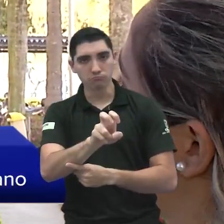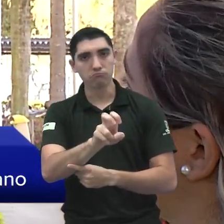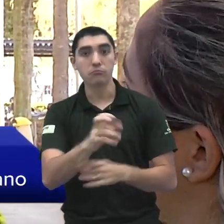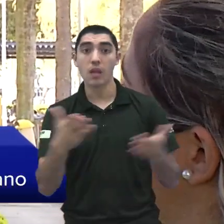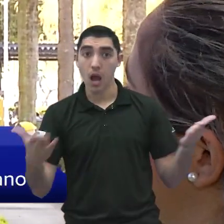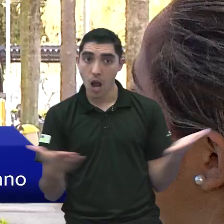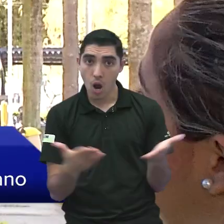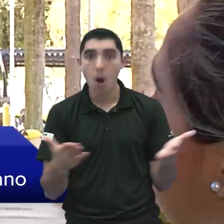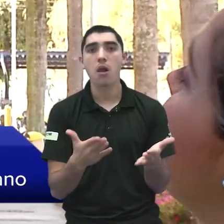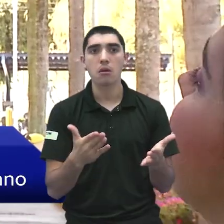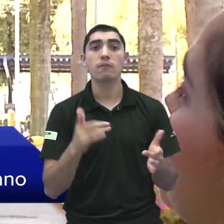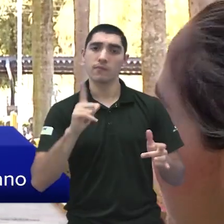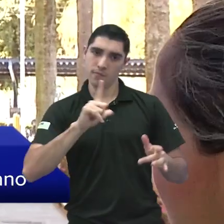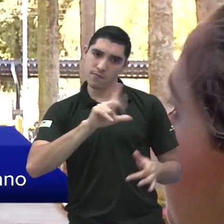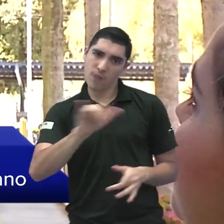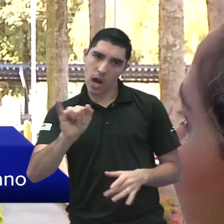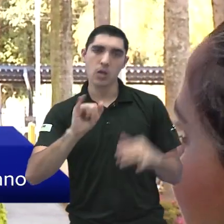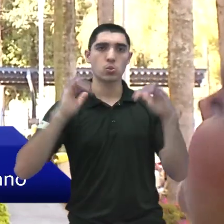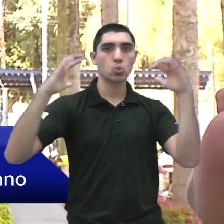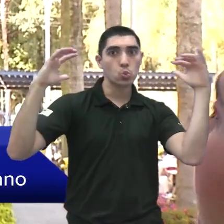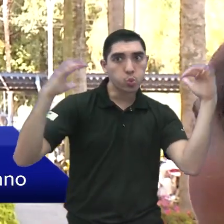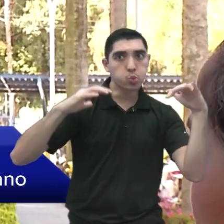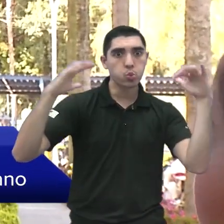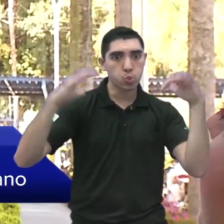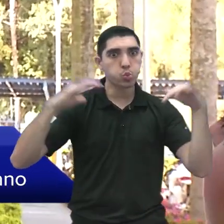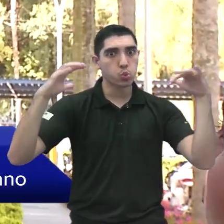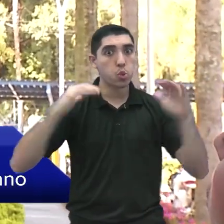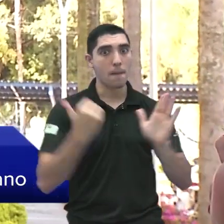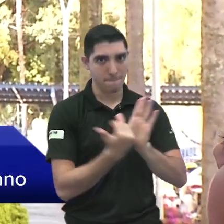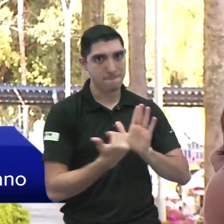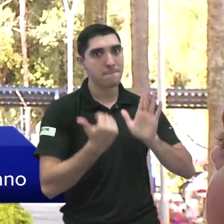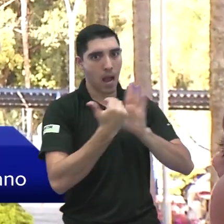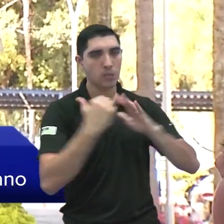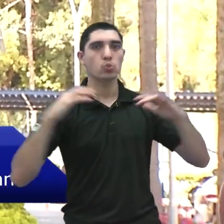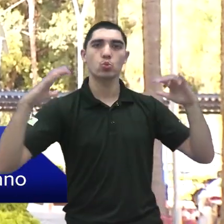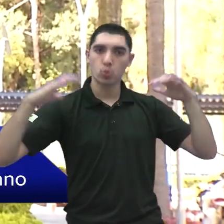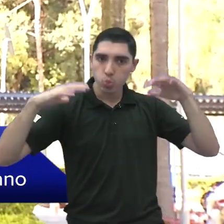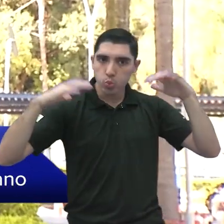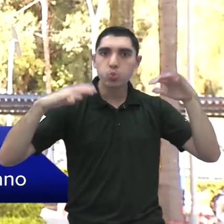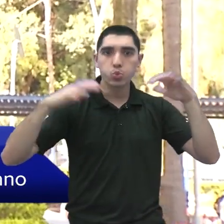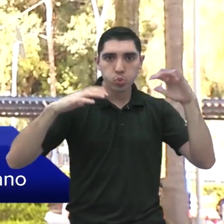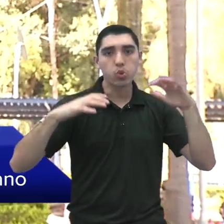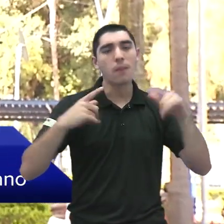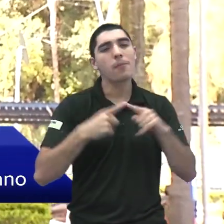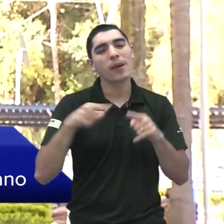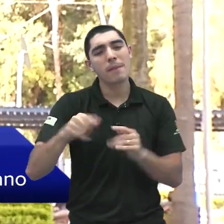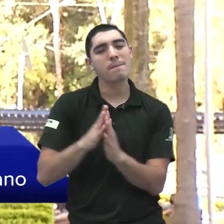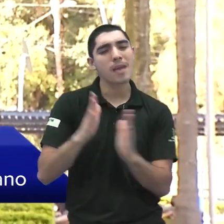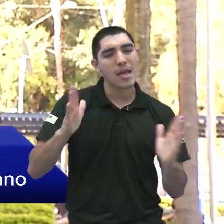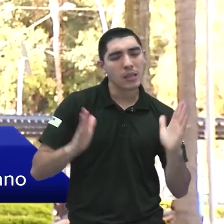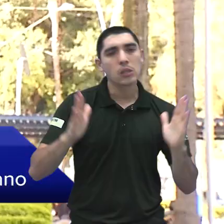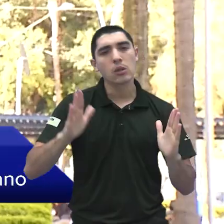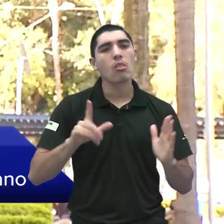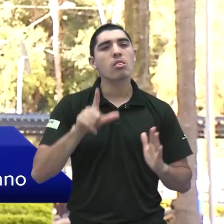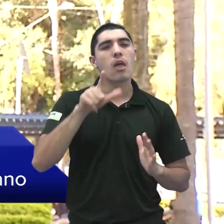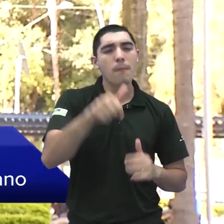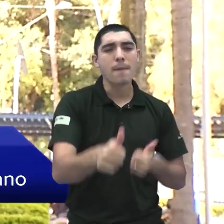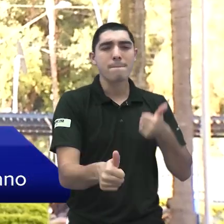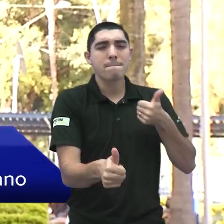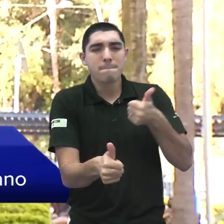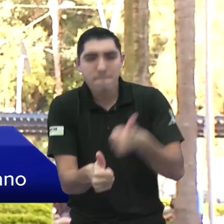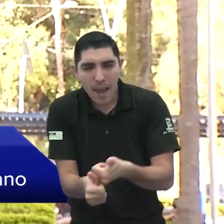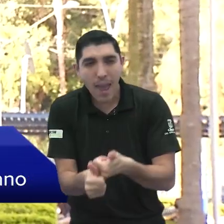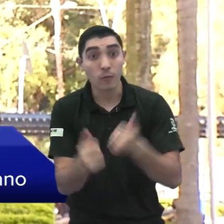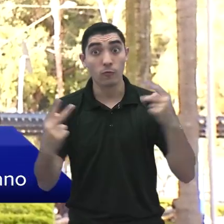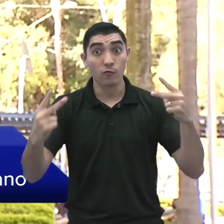gente tenha uma condição de chuva aumentando agora, né, gradativamente, até ela é mais chuvosa mais para o final dela,